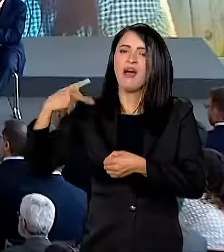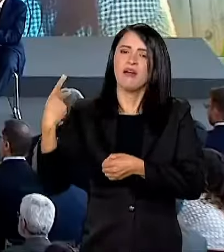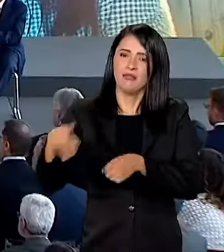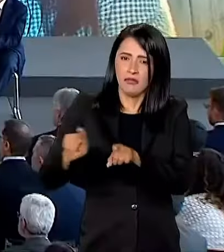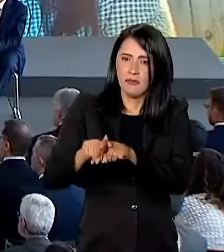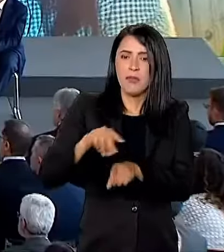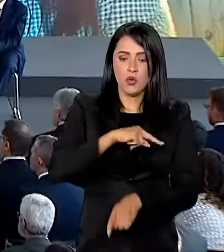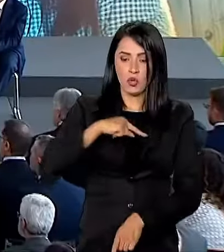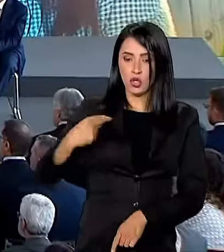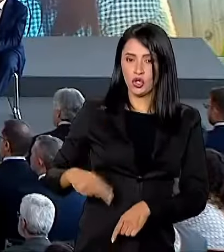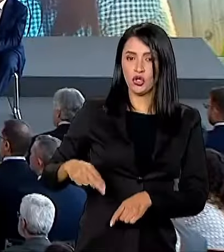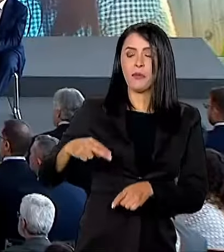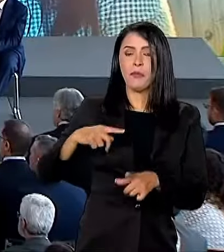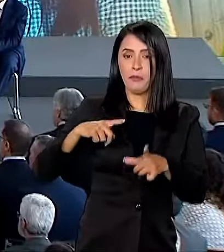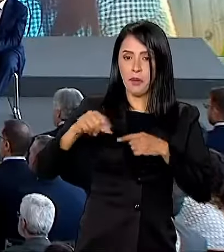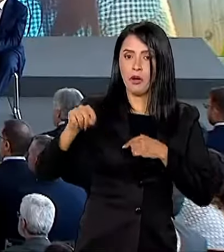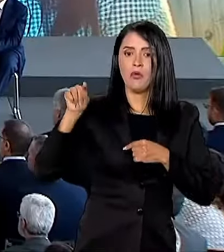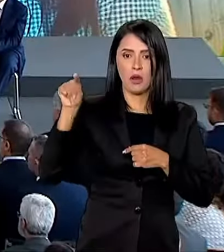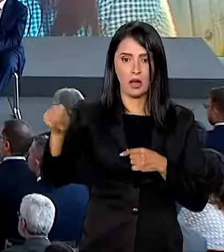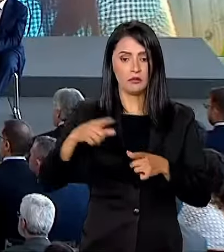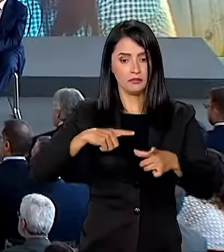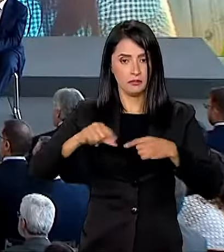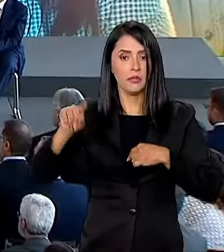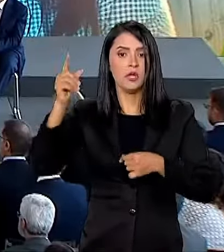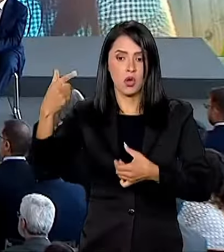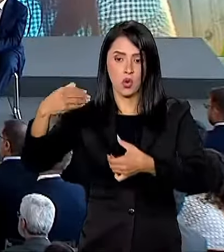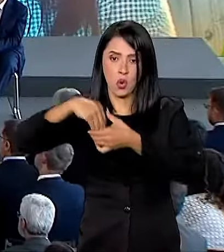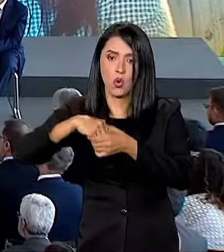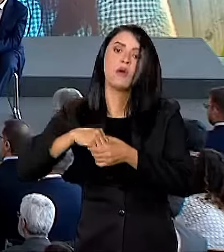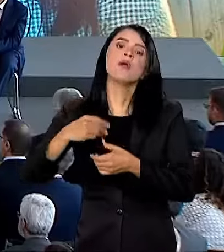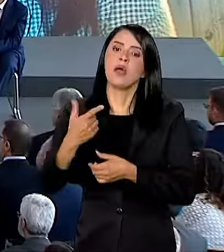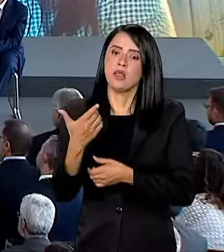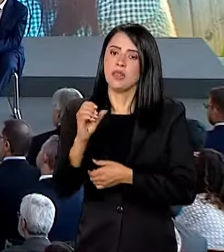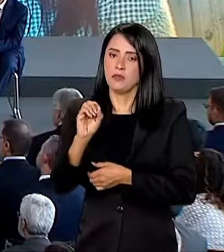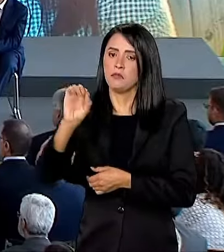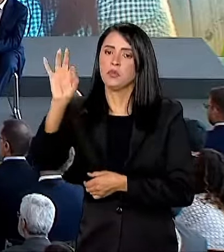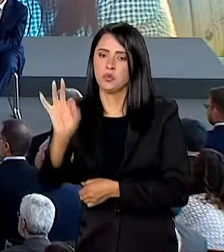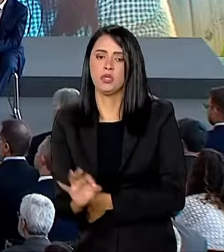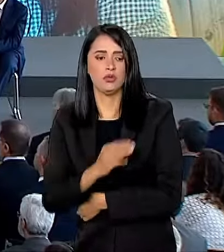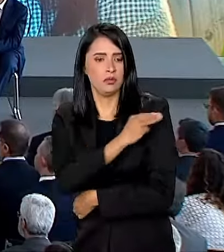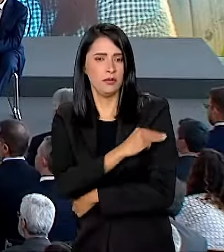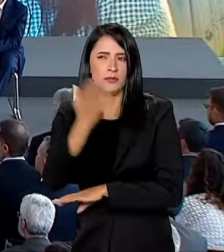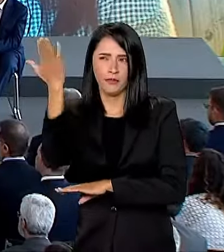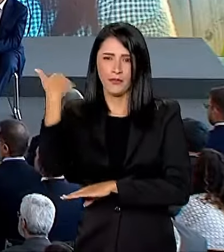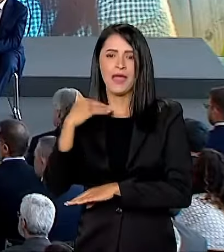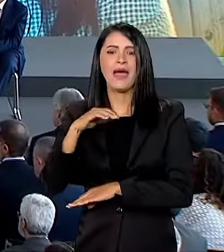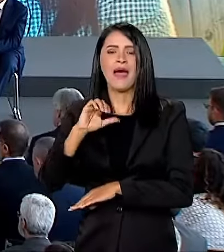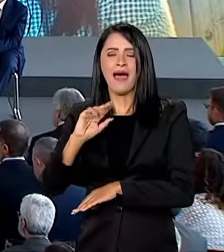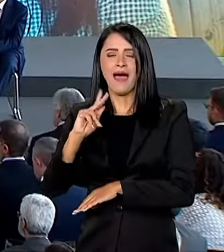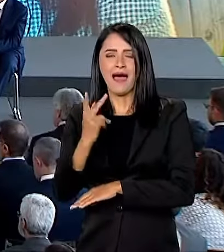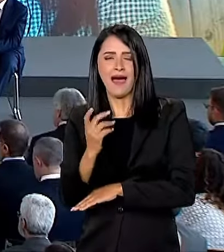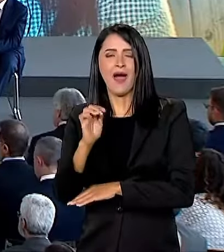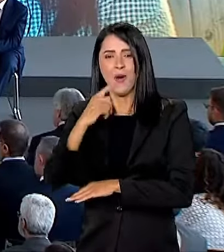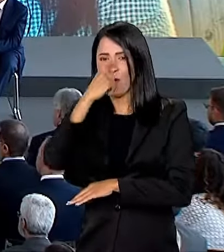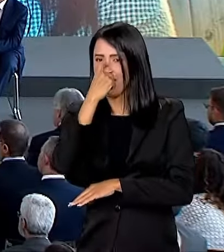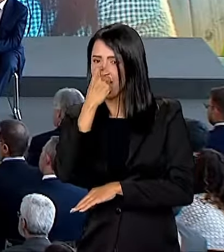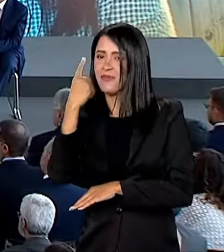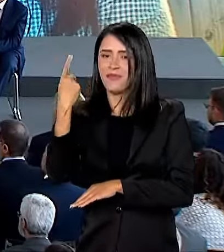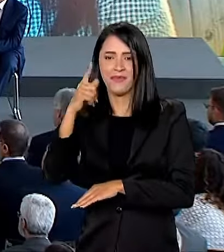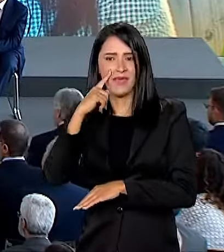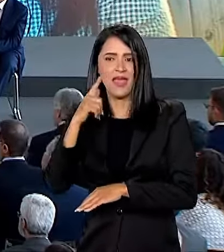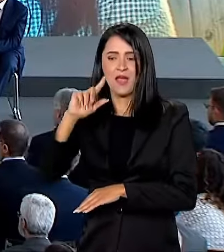gasolina. Eu lembro que o Alckmin era governador de São Paulo e nós recebemos no ano 98